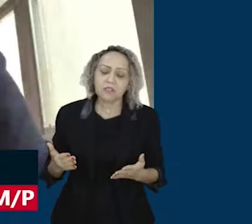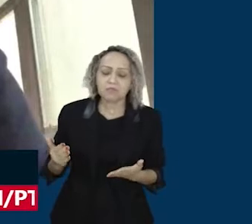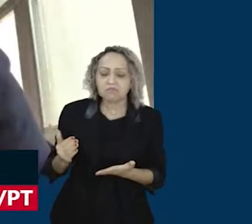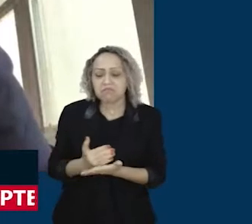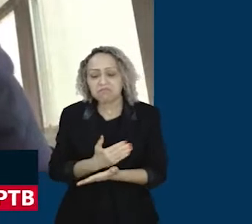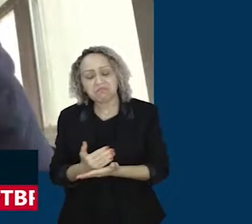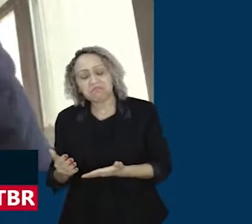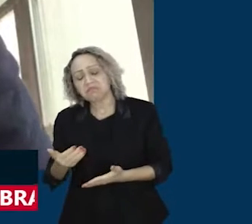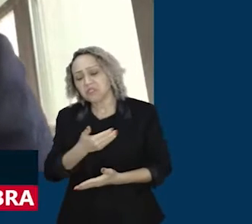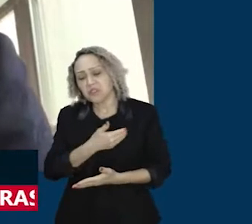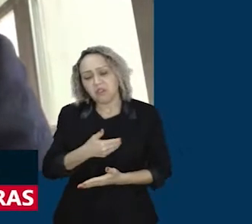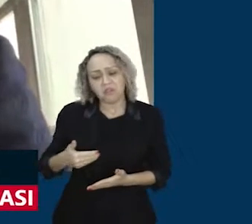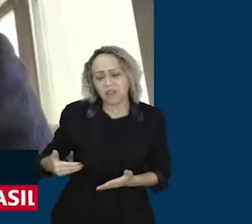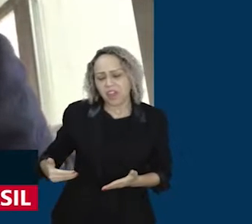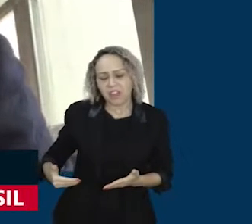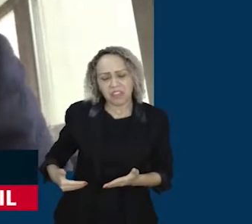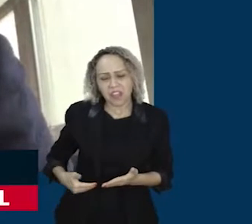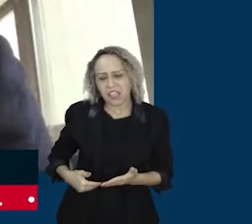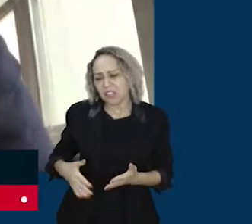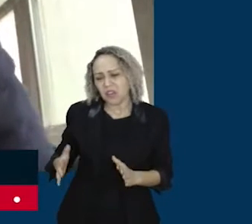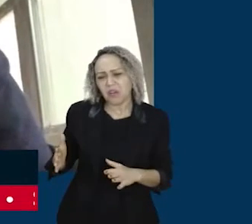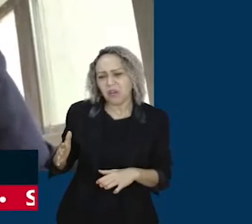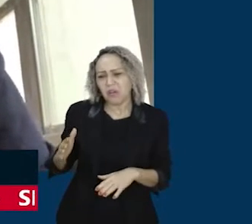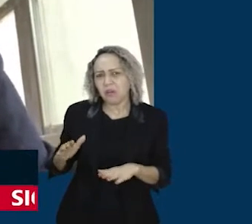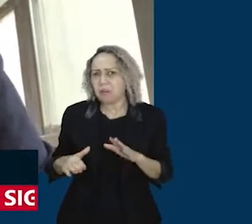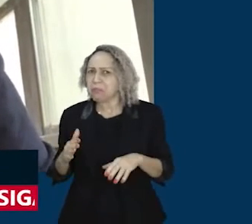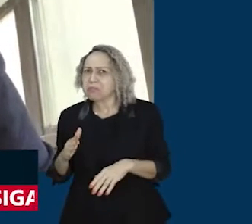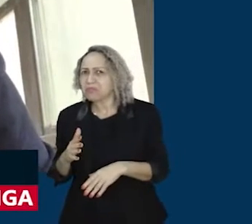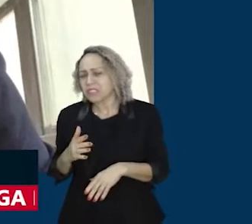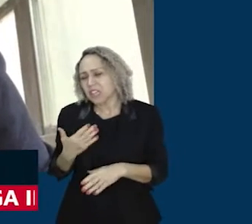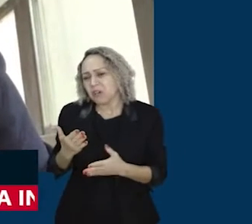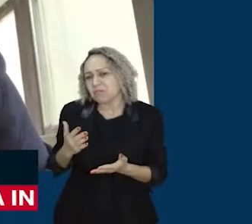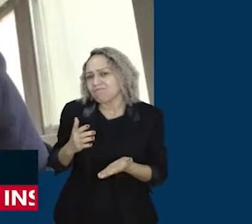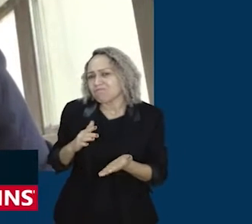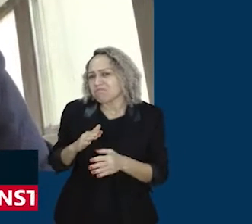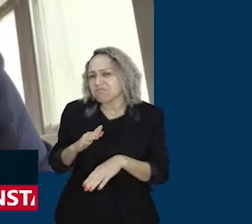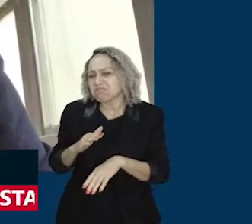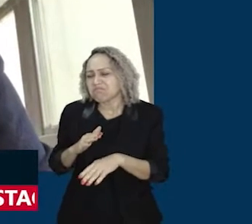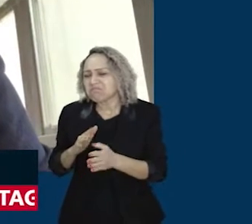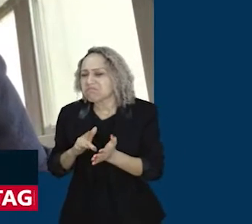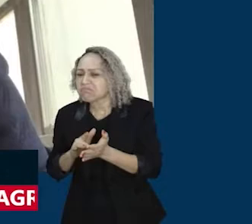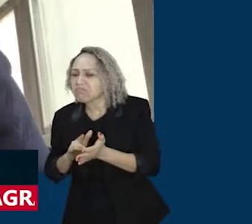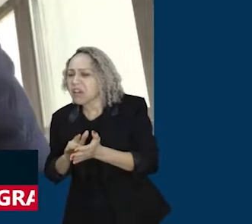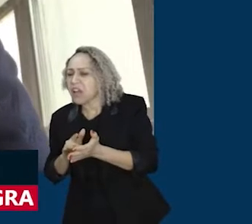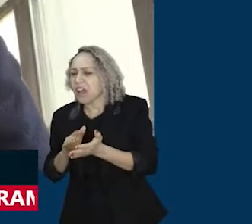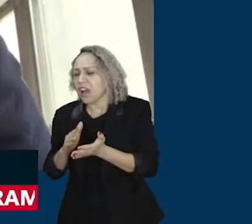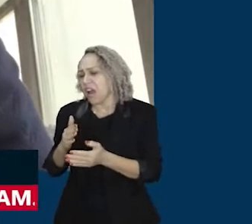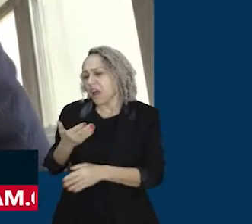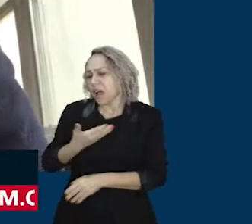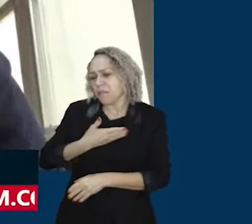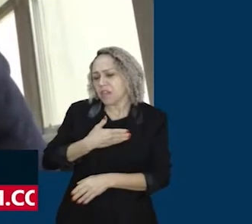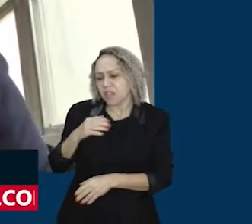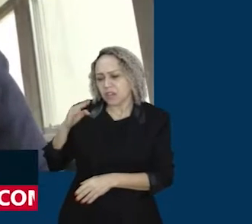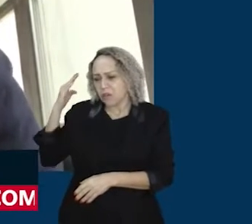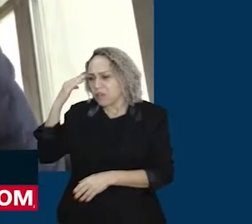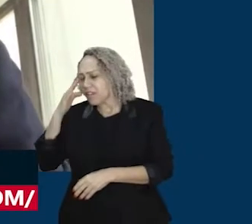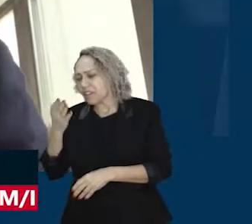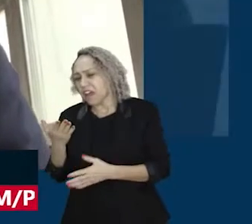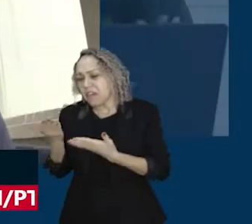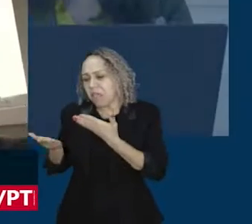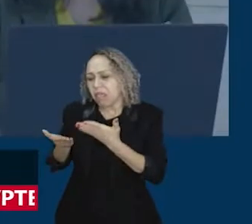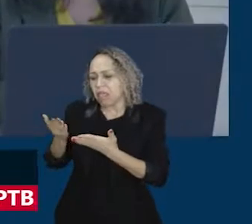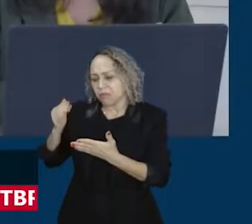eles não fazem a menor diferença e estão entrando de gaiato também no navio, estão acabando sofrendo. Não adianta nada ficar agradando Bolsonaro, está aí o